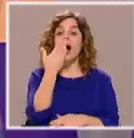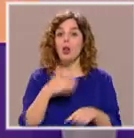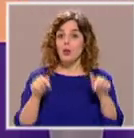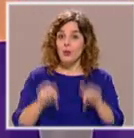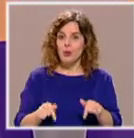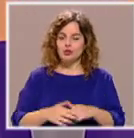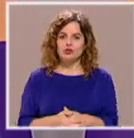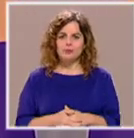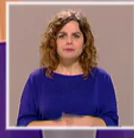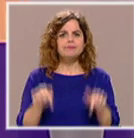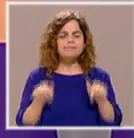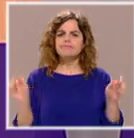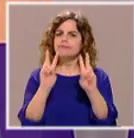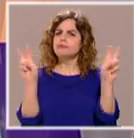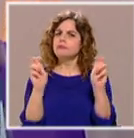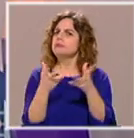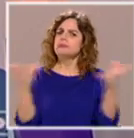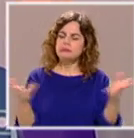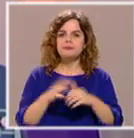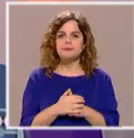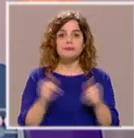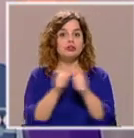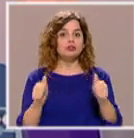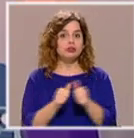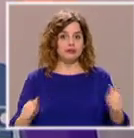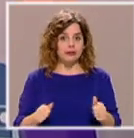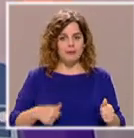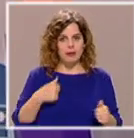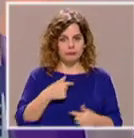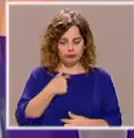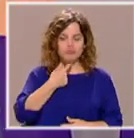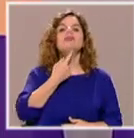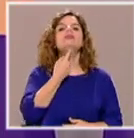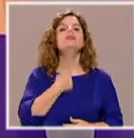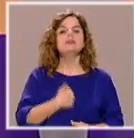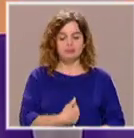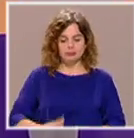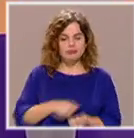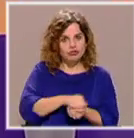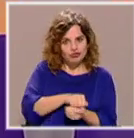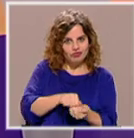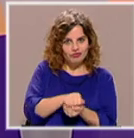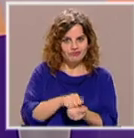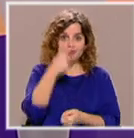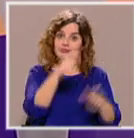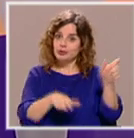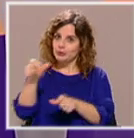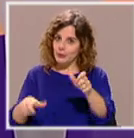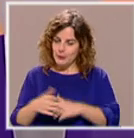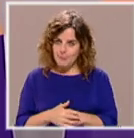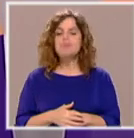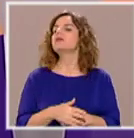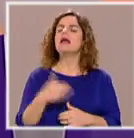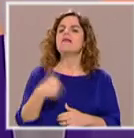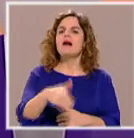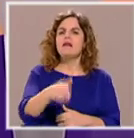de hoje, e hoje o tema da nossa aula é o sistema digestivo humano. Ou seja, vamos então estudar qual é a constituição do